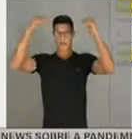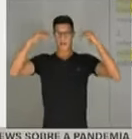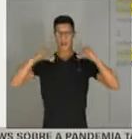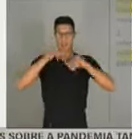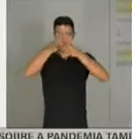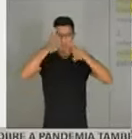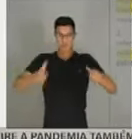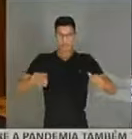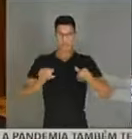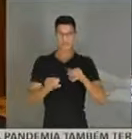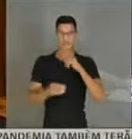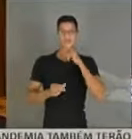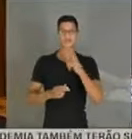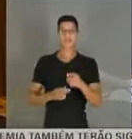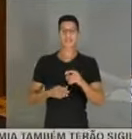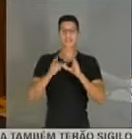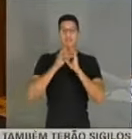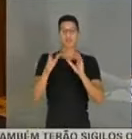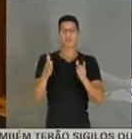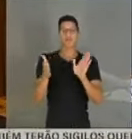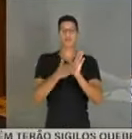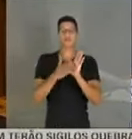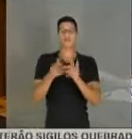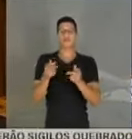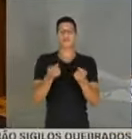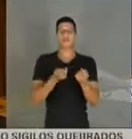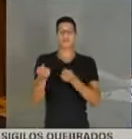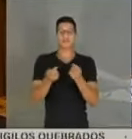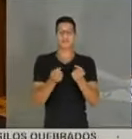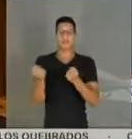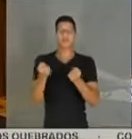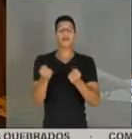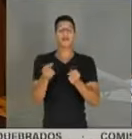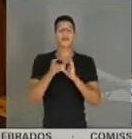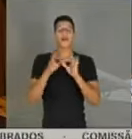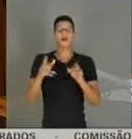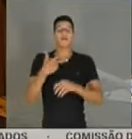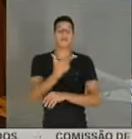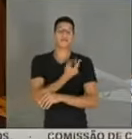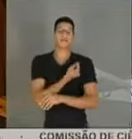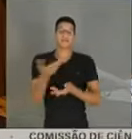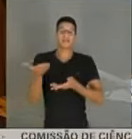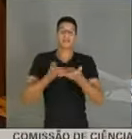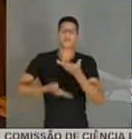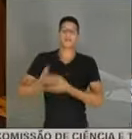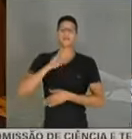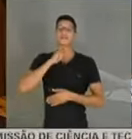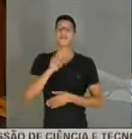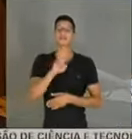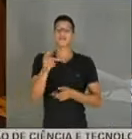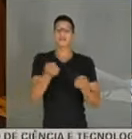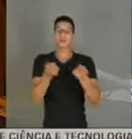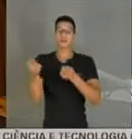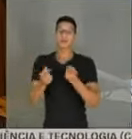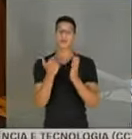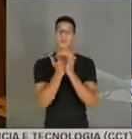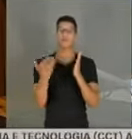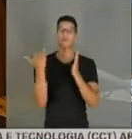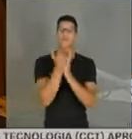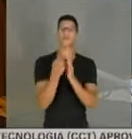dizendo o seguinte: ninguém está autorizado a tratar de vacinas, ninguém está autorizado a tratar com intermediários, ninguém vai negociar propina